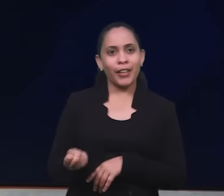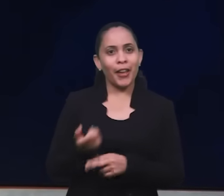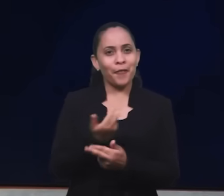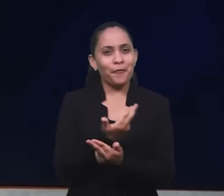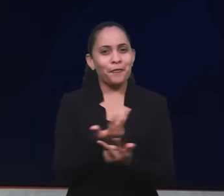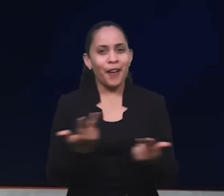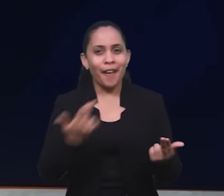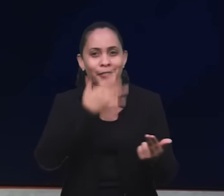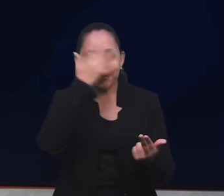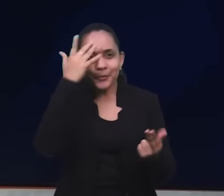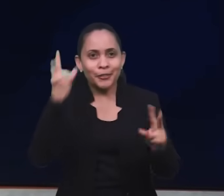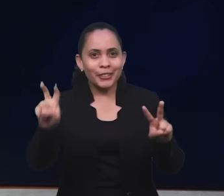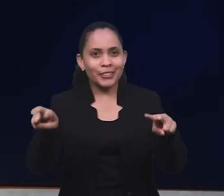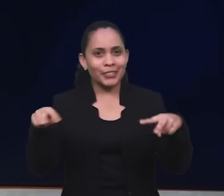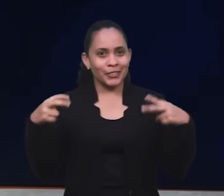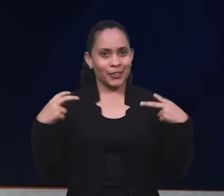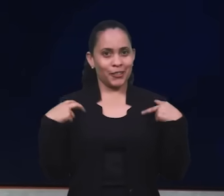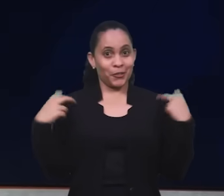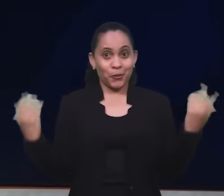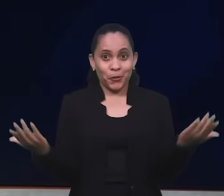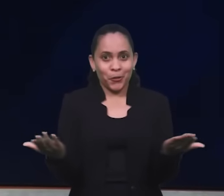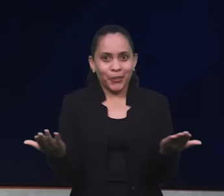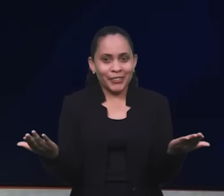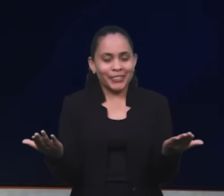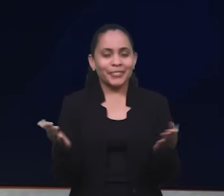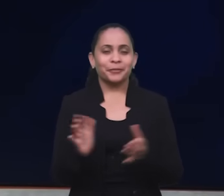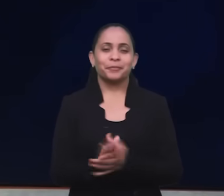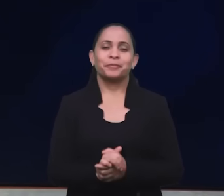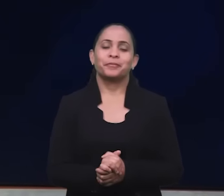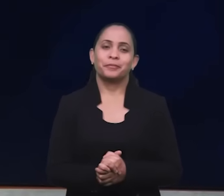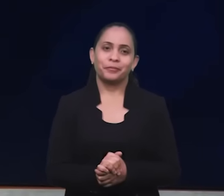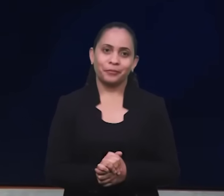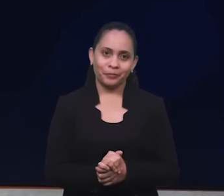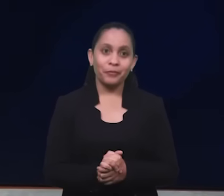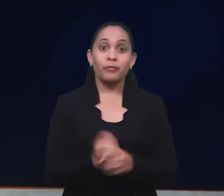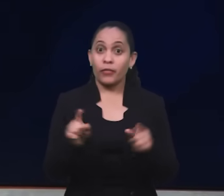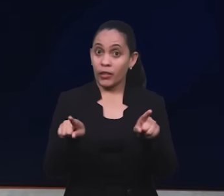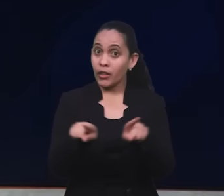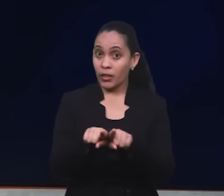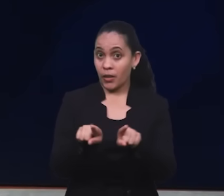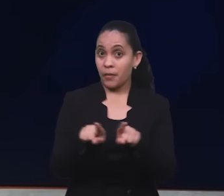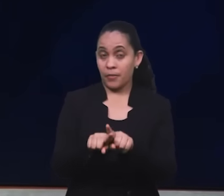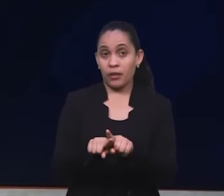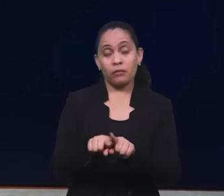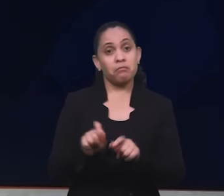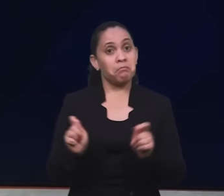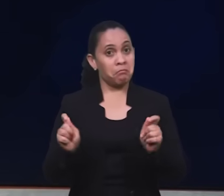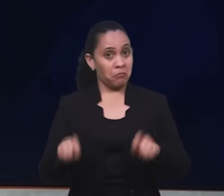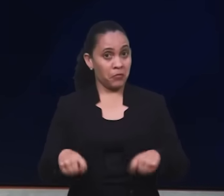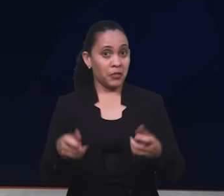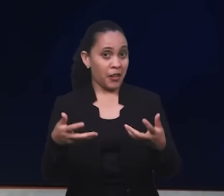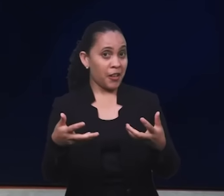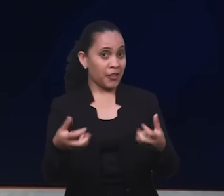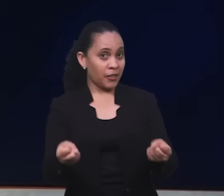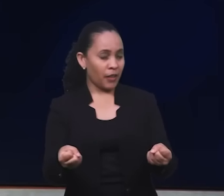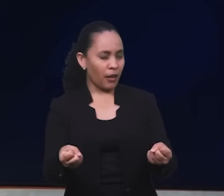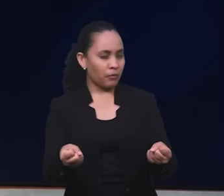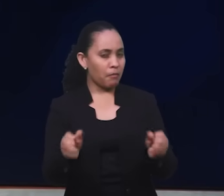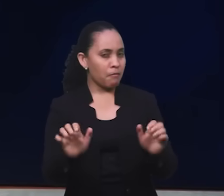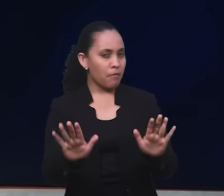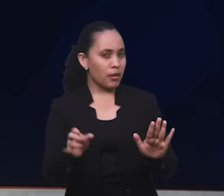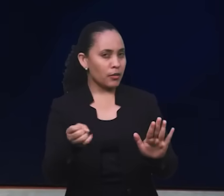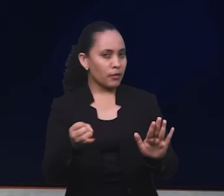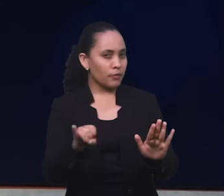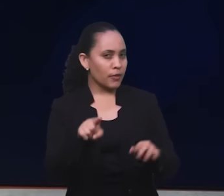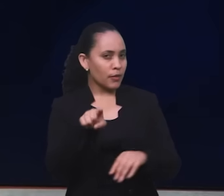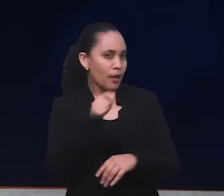muitos que estão assistindo conosco aqui, participando, também já deve ter aceitado, mas se